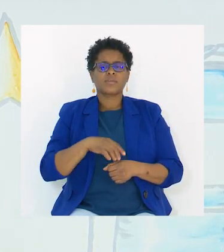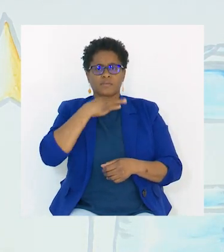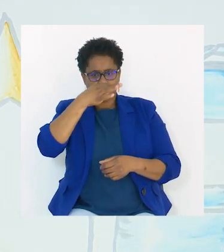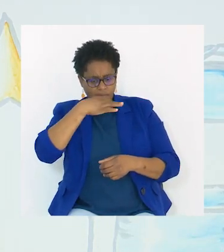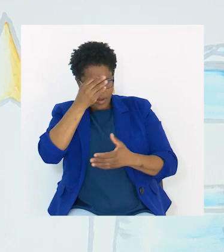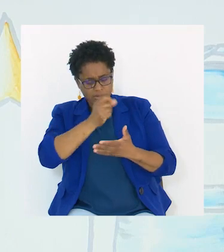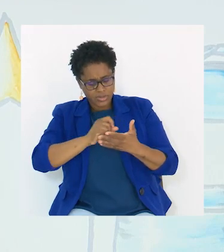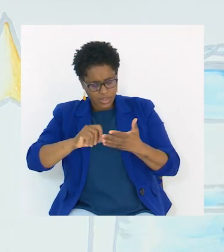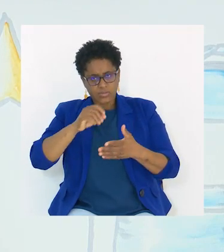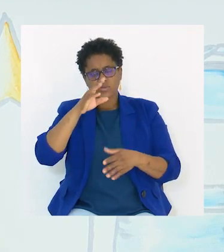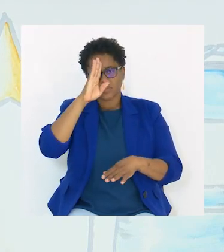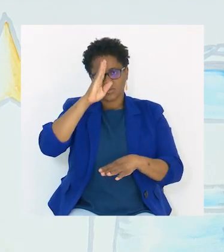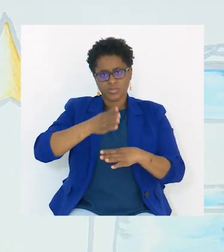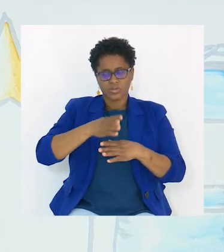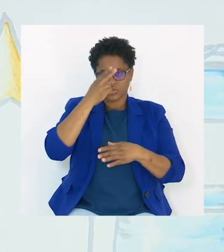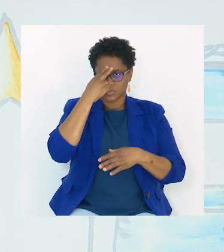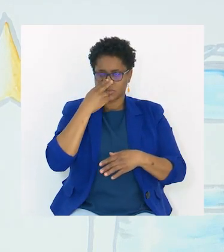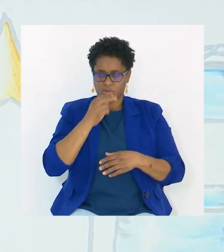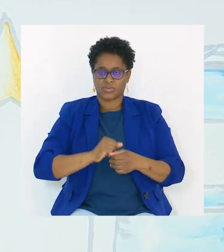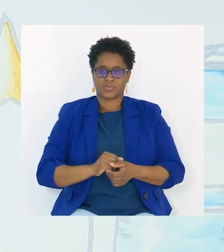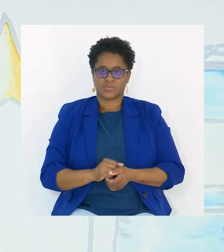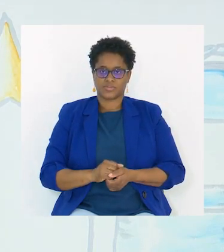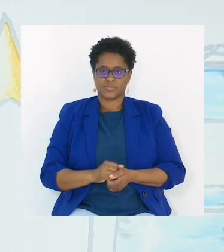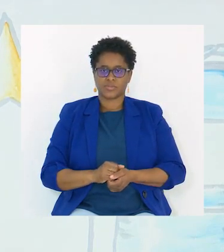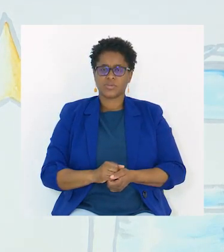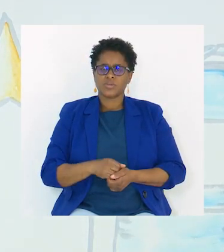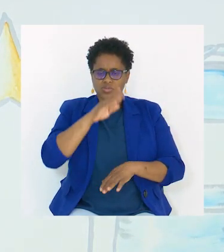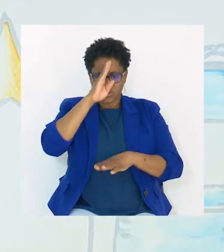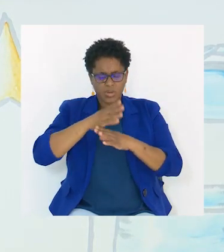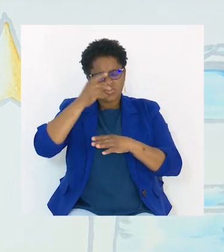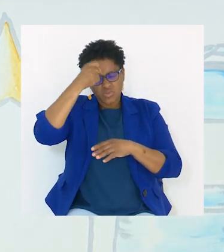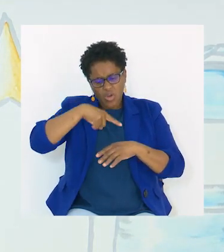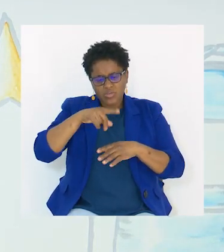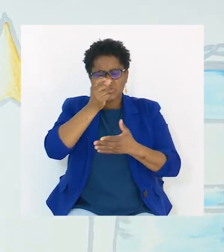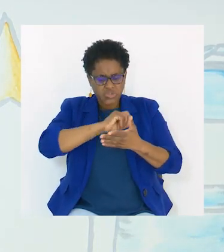narra os factos históricos. E os factos históricos